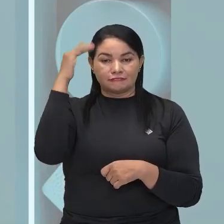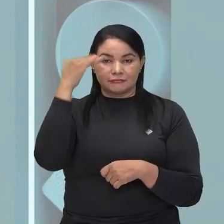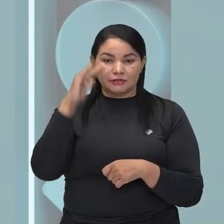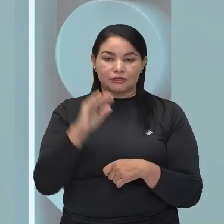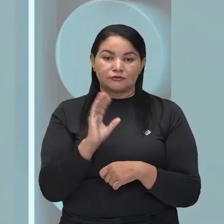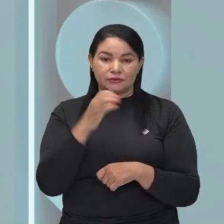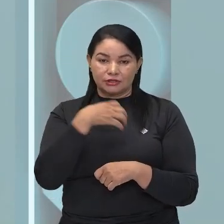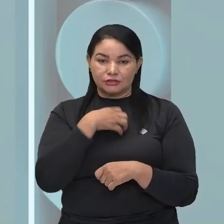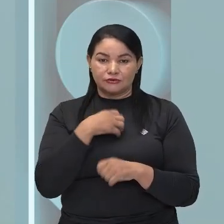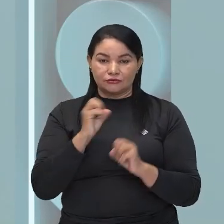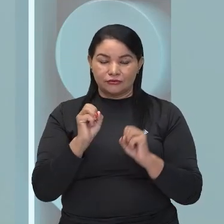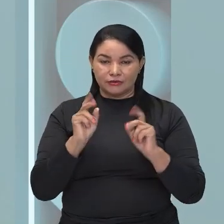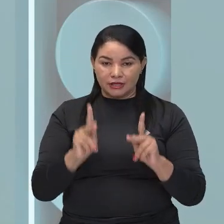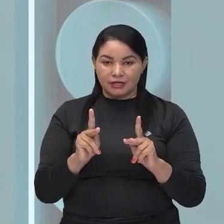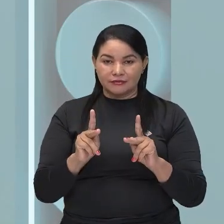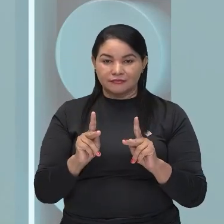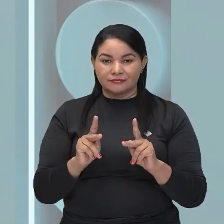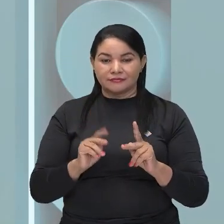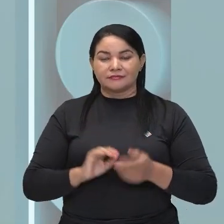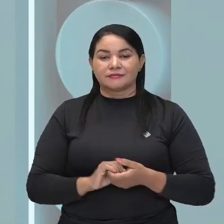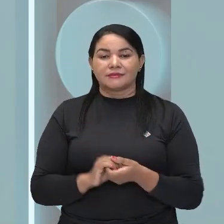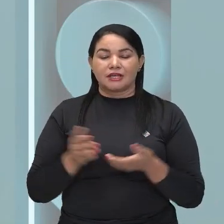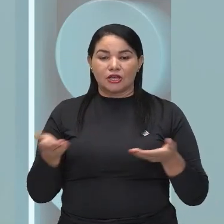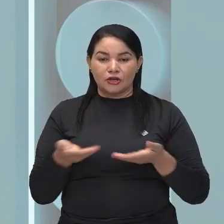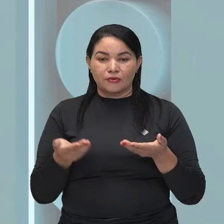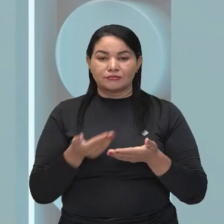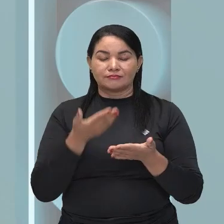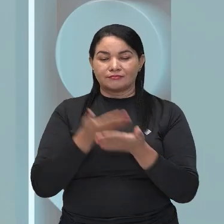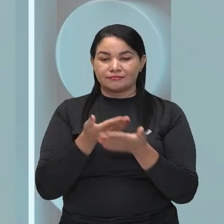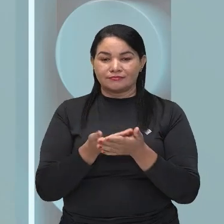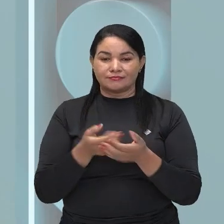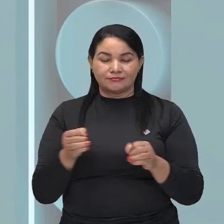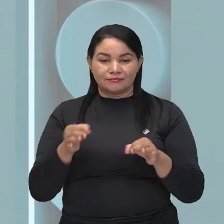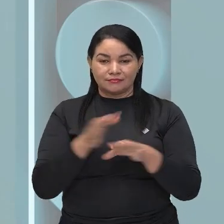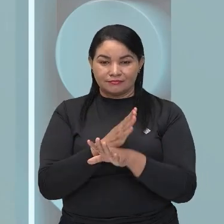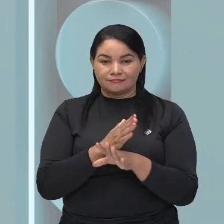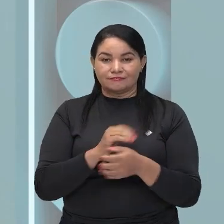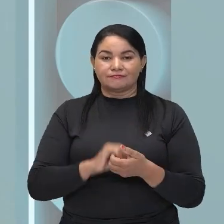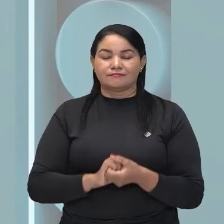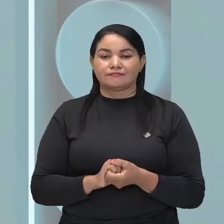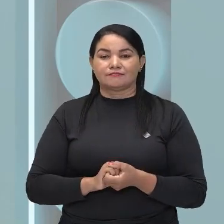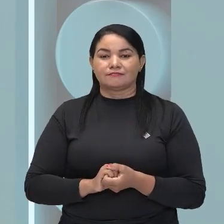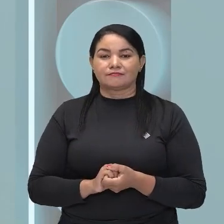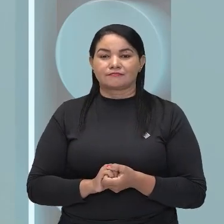esses sentidos, ok, pessoal? E assim, nós encerramos esta aula por aqui.